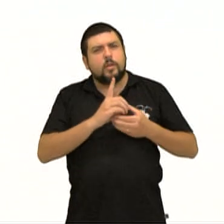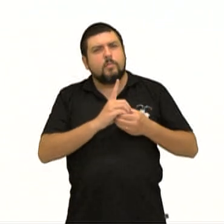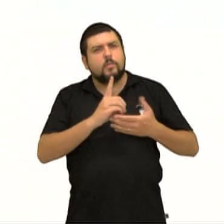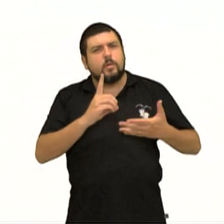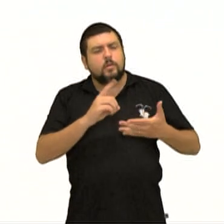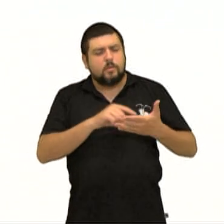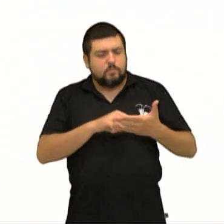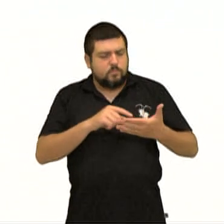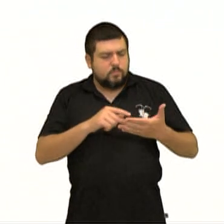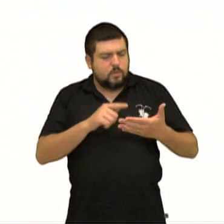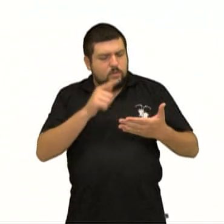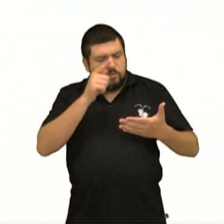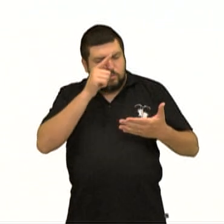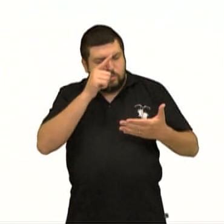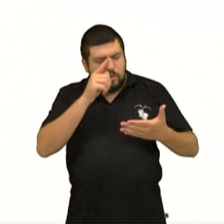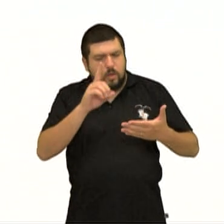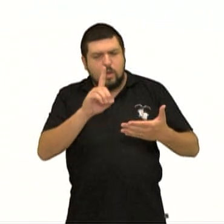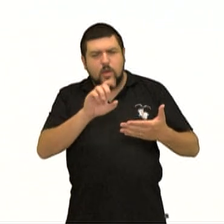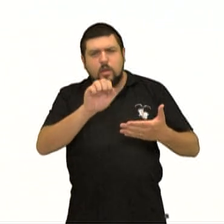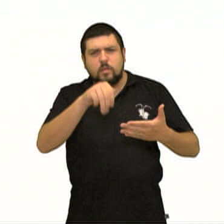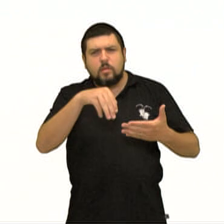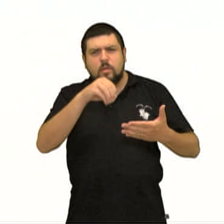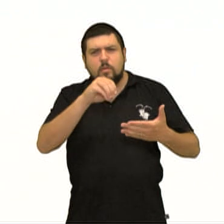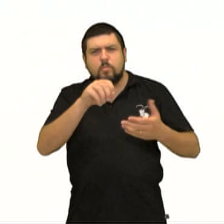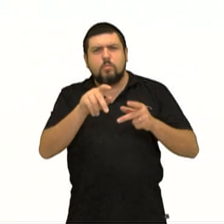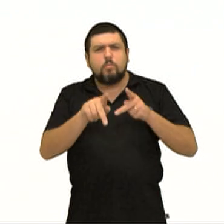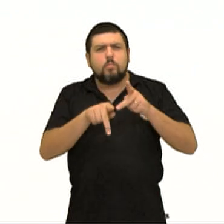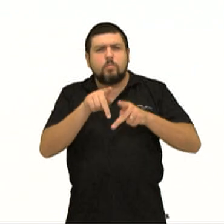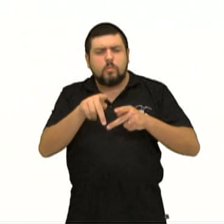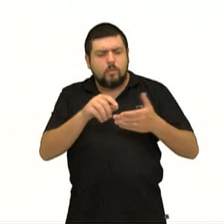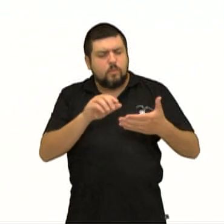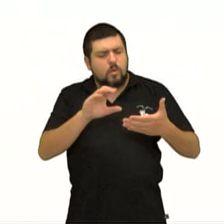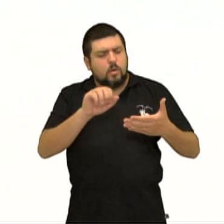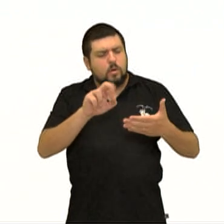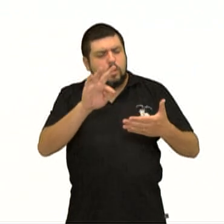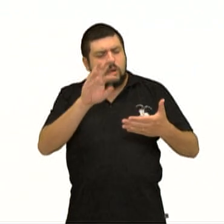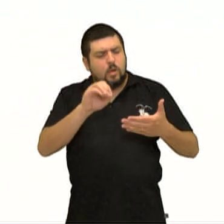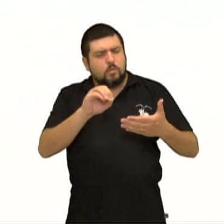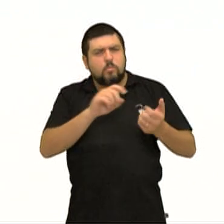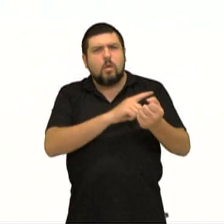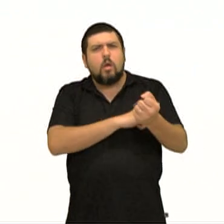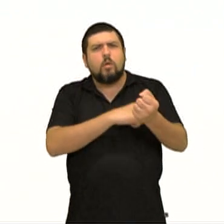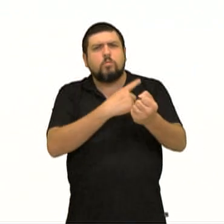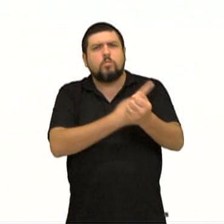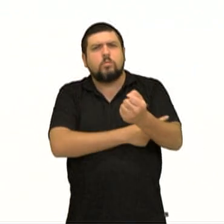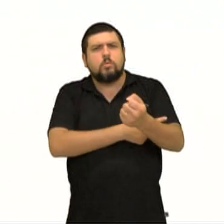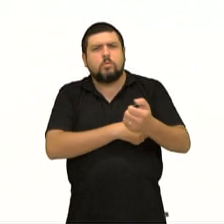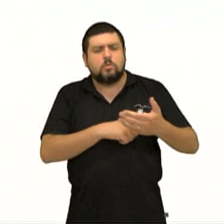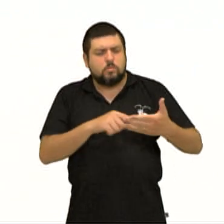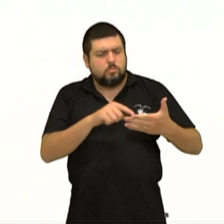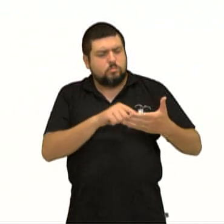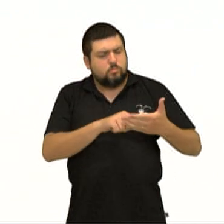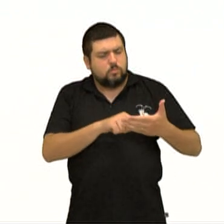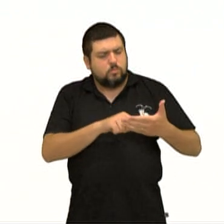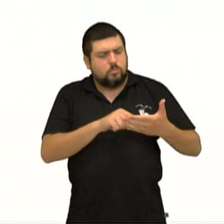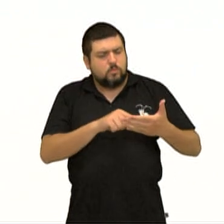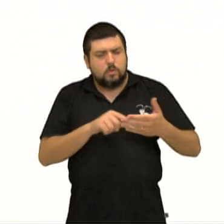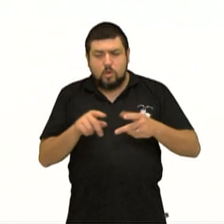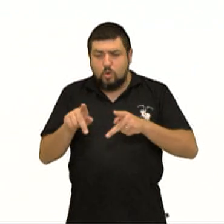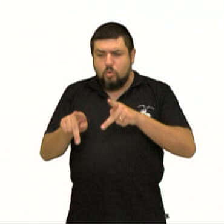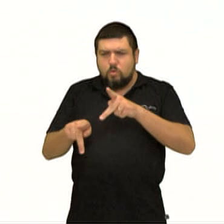grego demos, povo e kratos, autoridade, governo no qual a soberania é exercida pelo